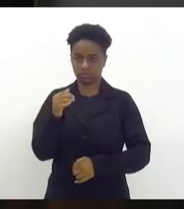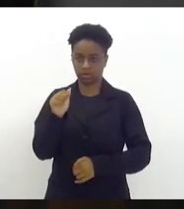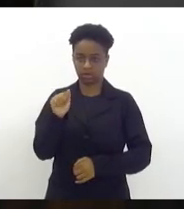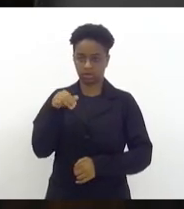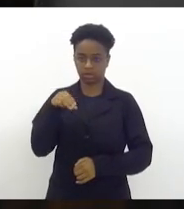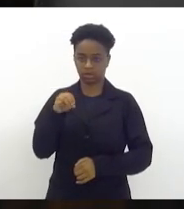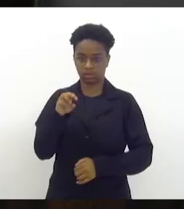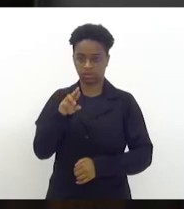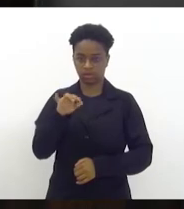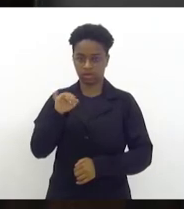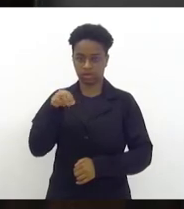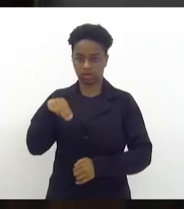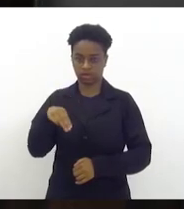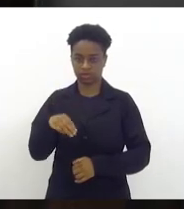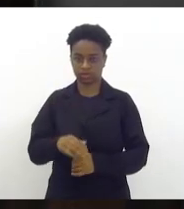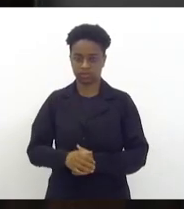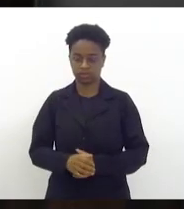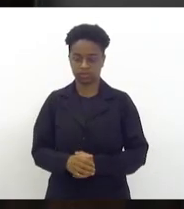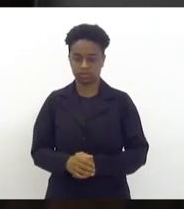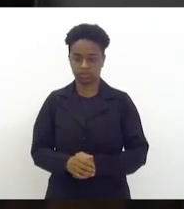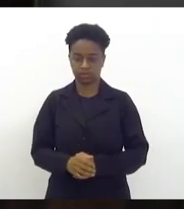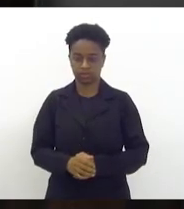Amorim,